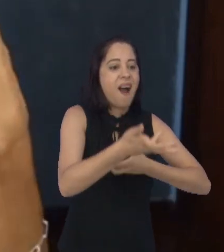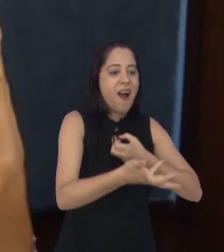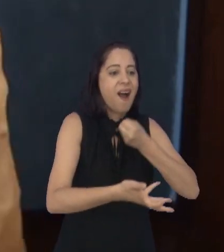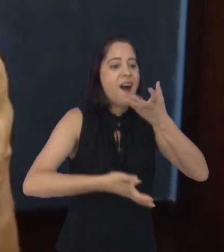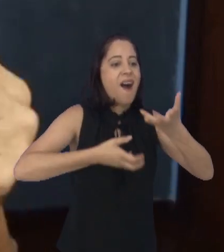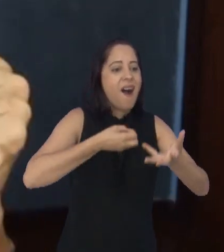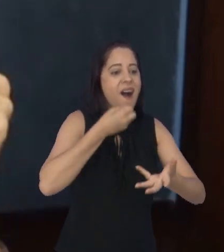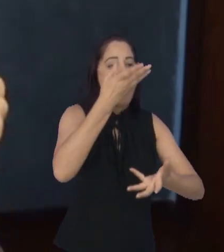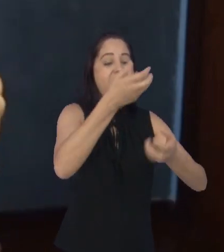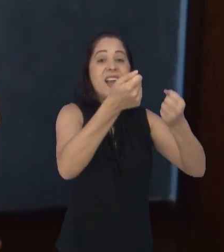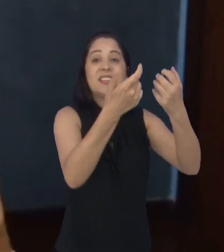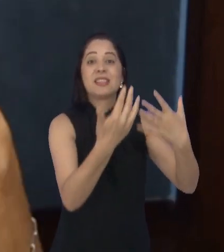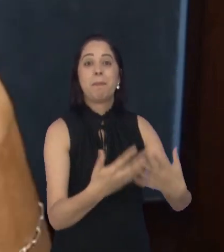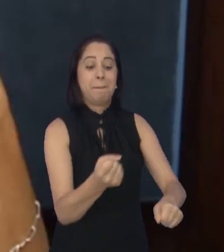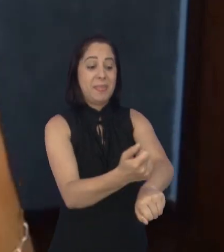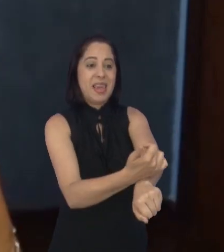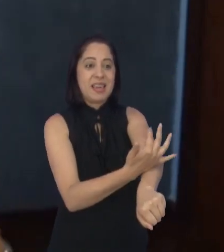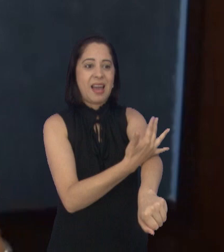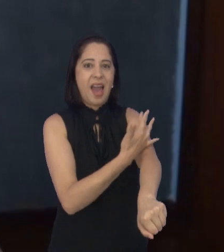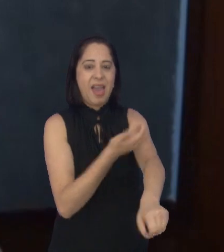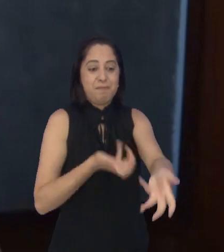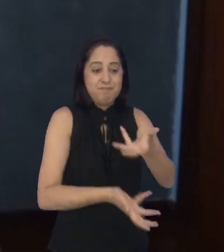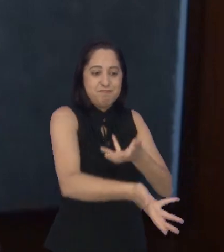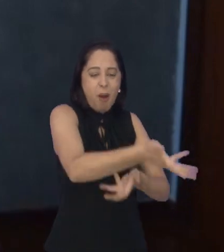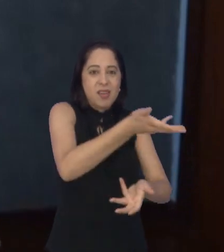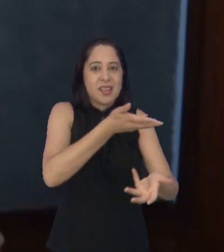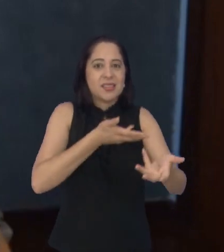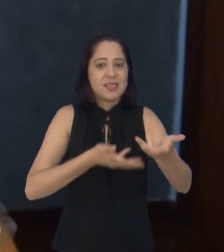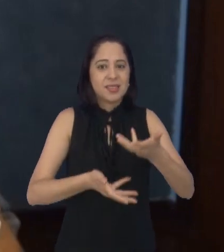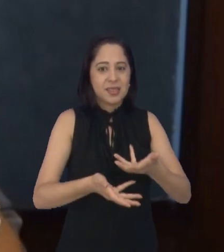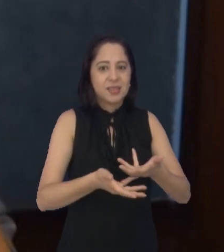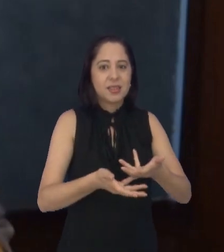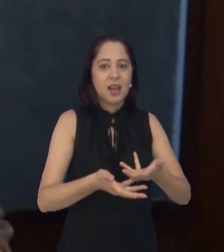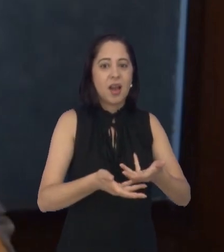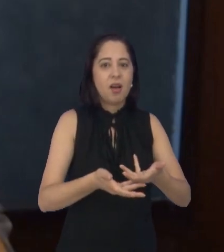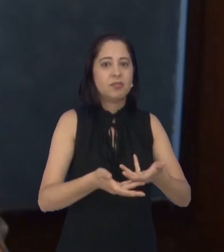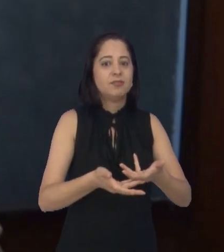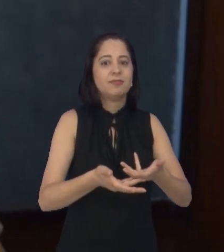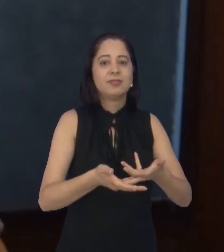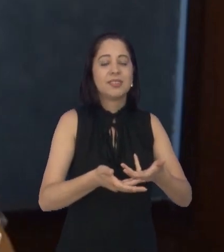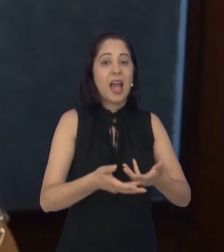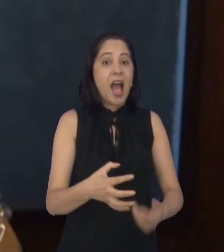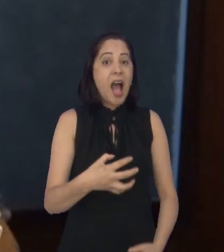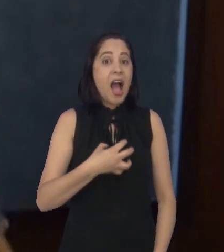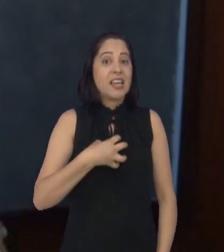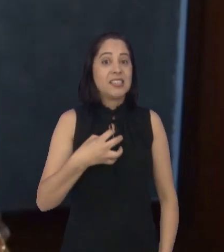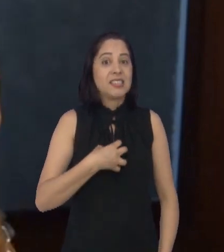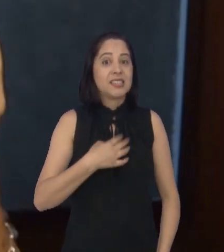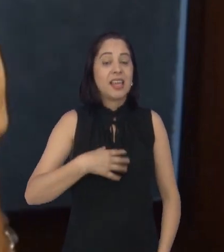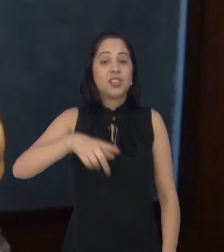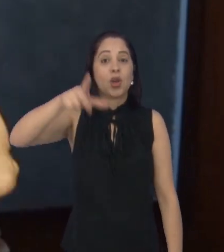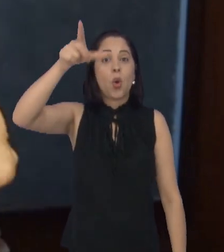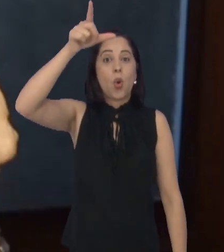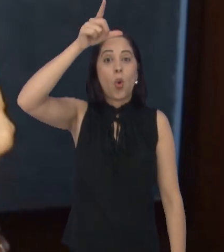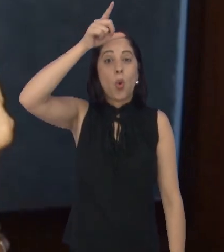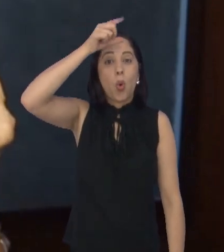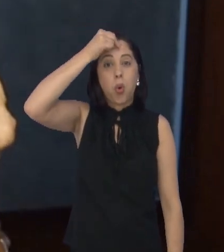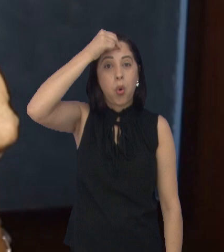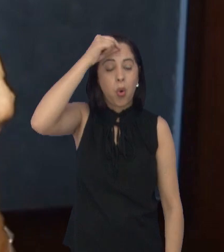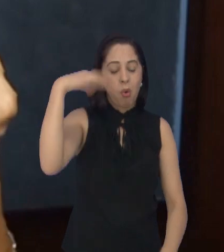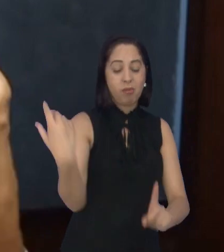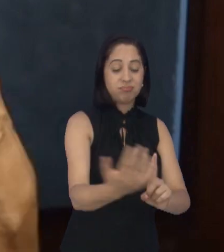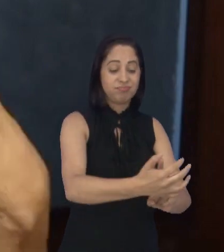essas emoções com os outros, esses sintomas com os outros, você se sente muito